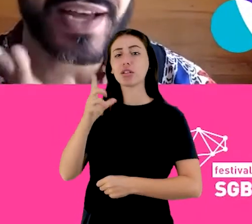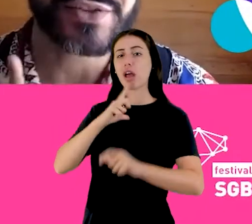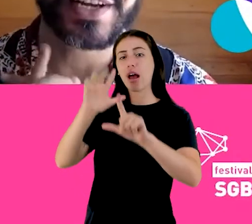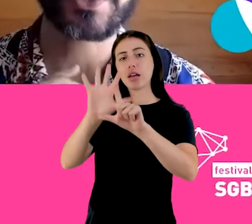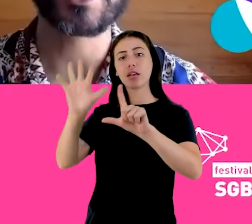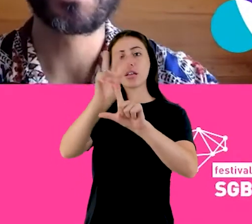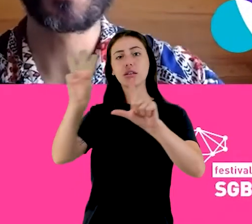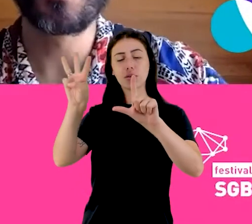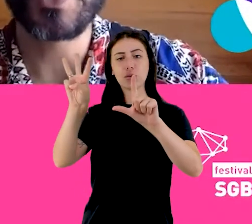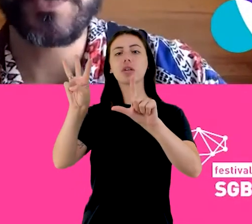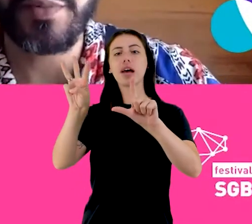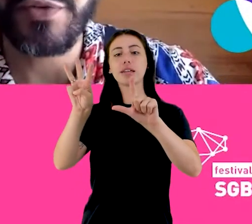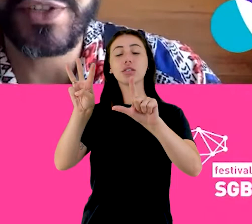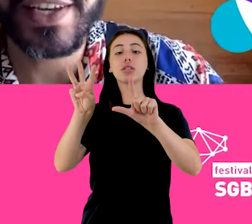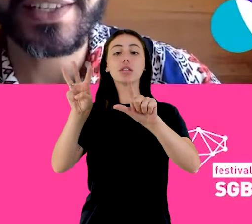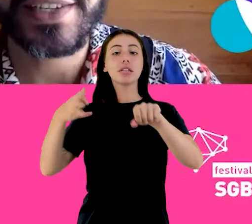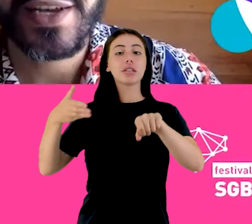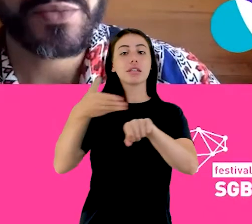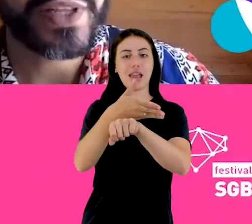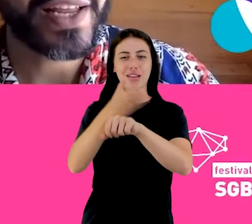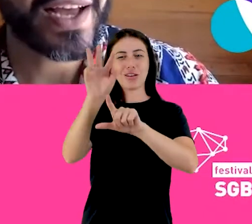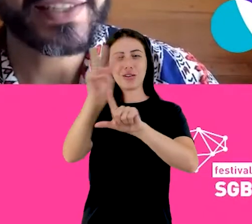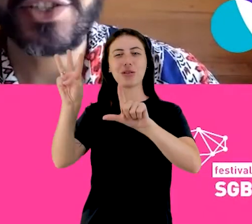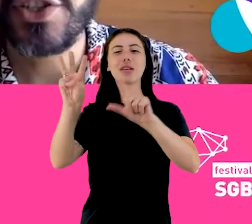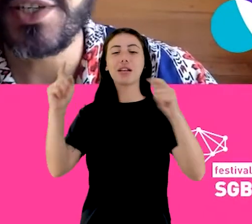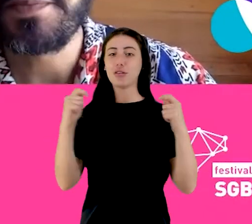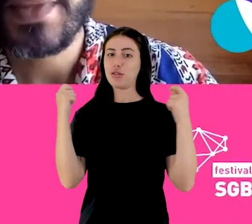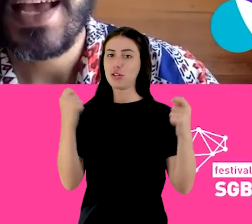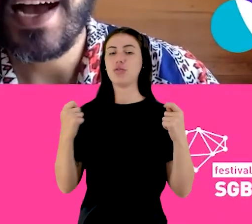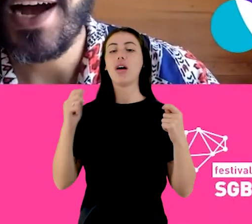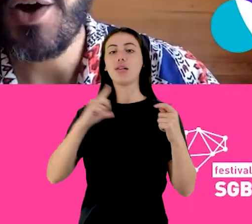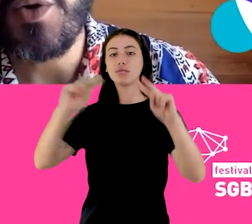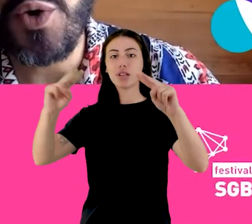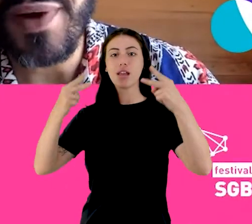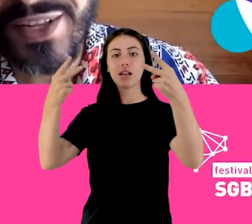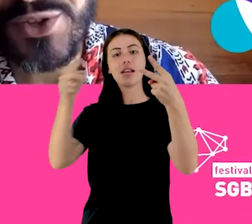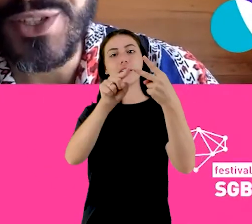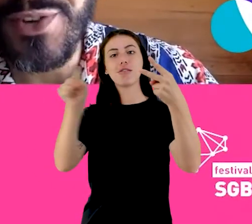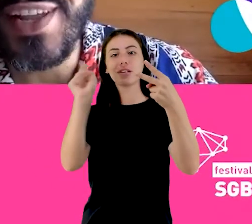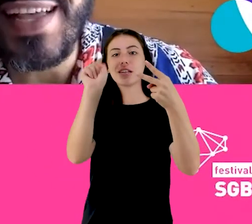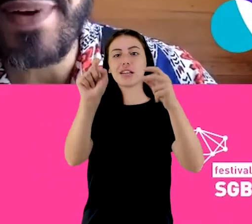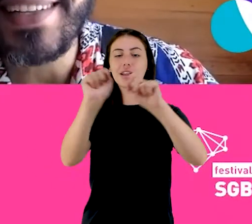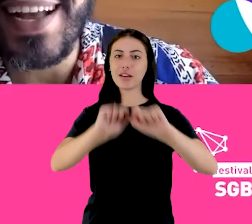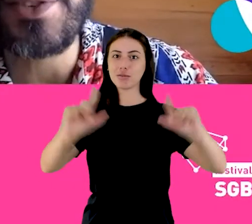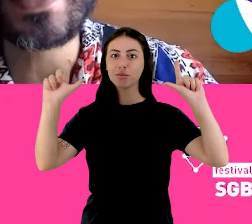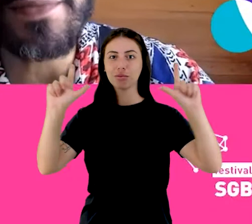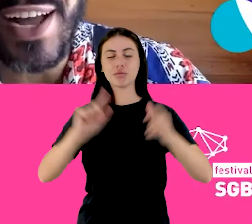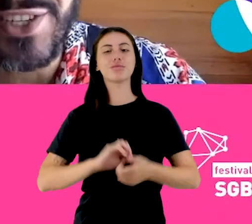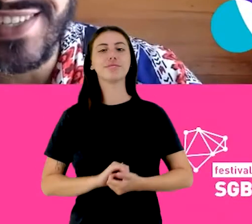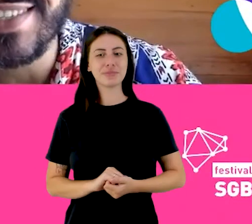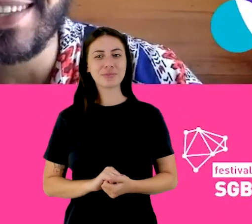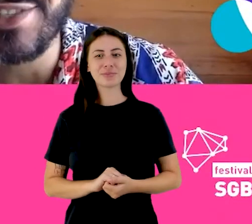que está no site do festival para vocês poderem assistir. O Matheus Souza falou que ele está impactado